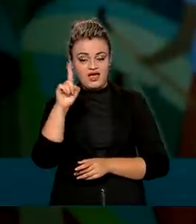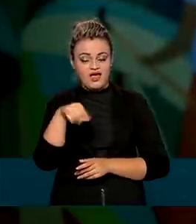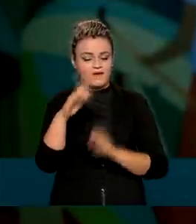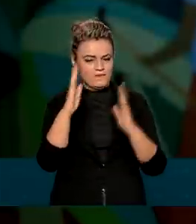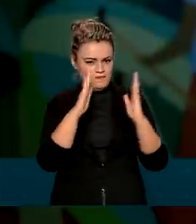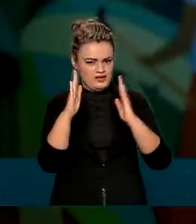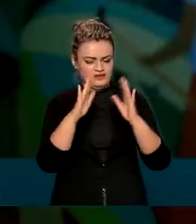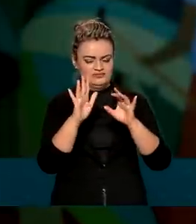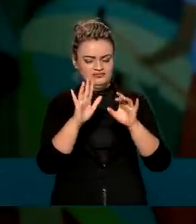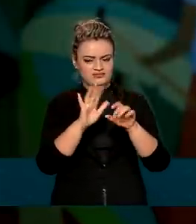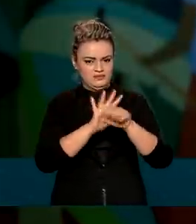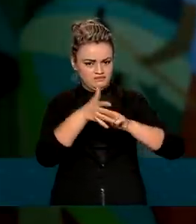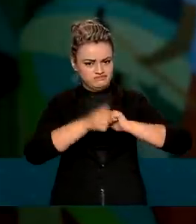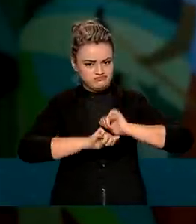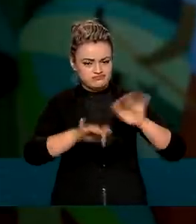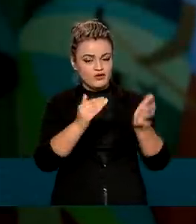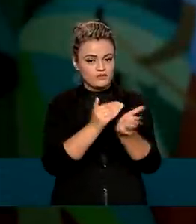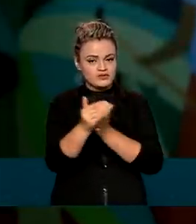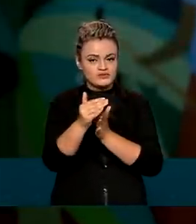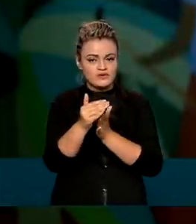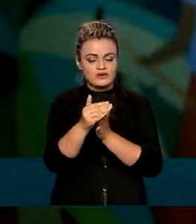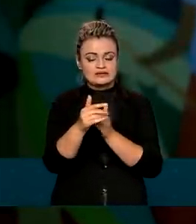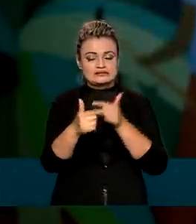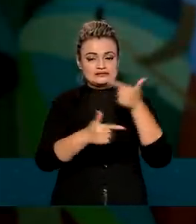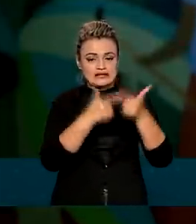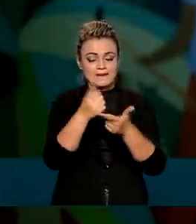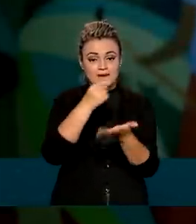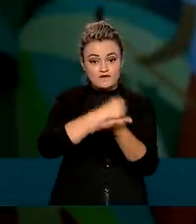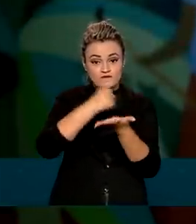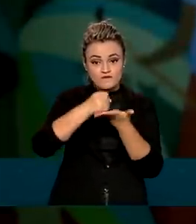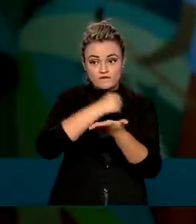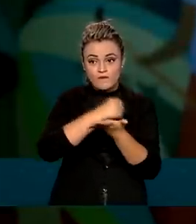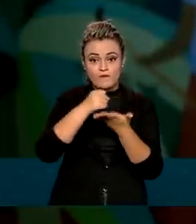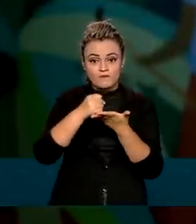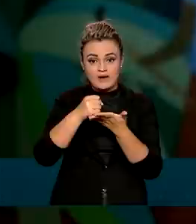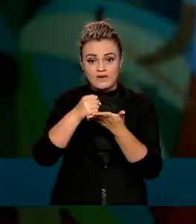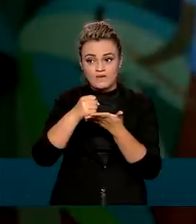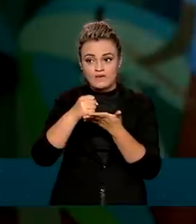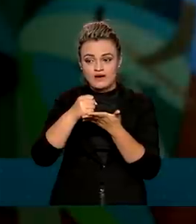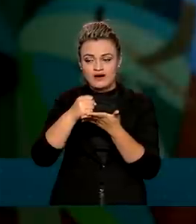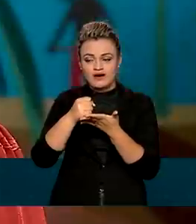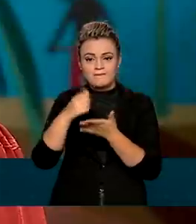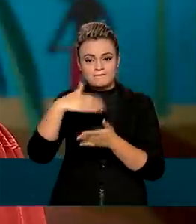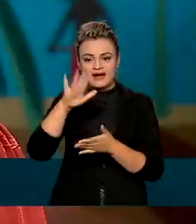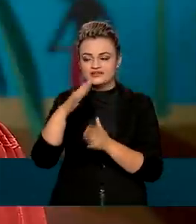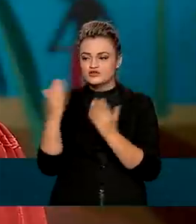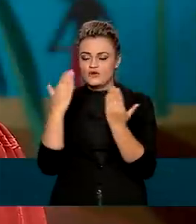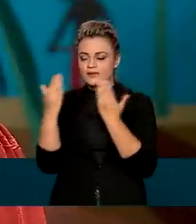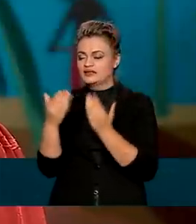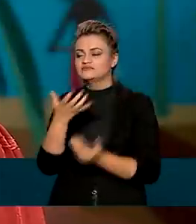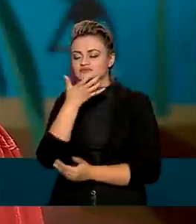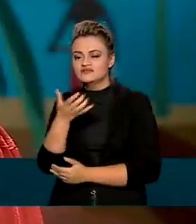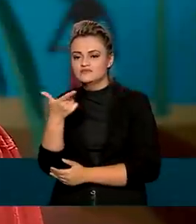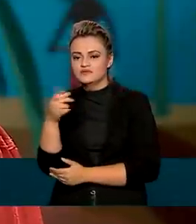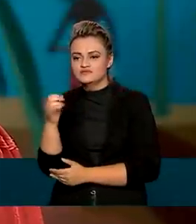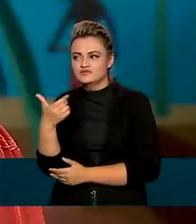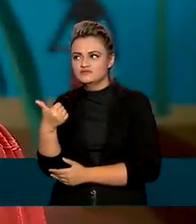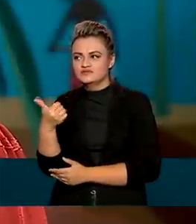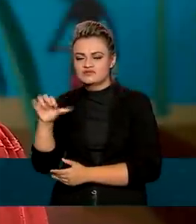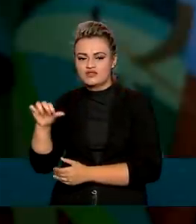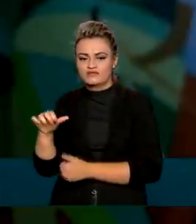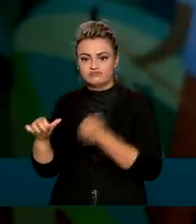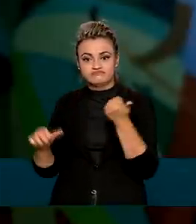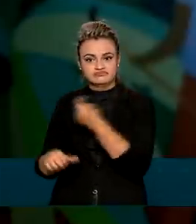da no início da pandemia com o número de empregos formais o maior do que dezembro 2019 e agora no corrente